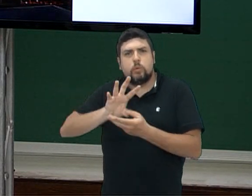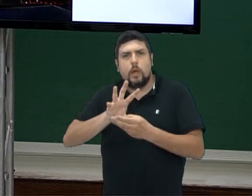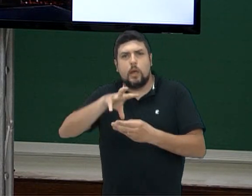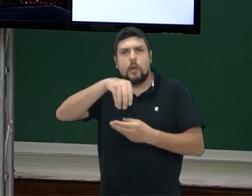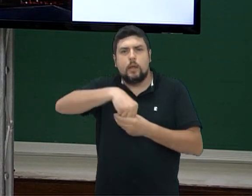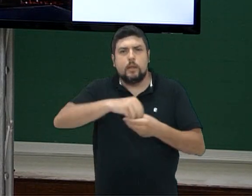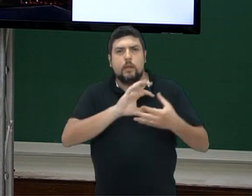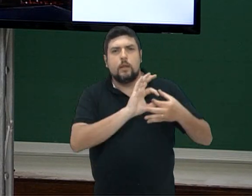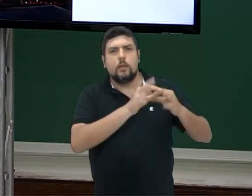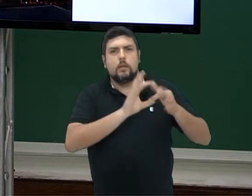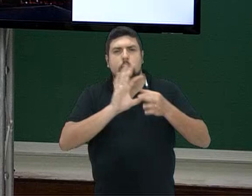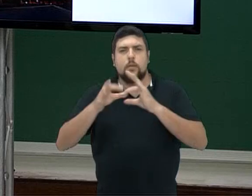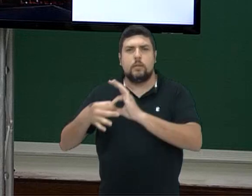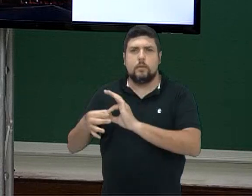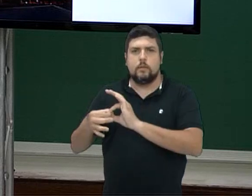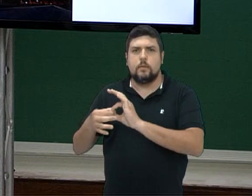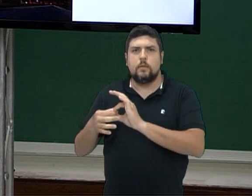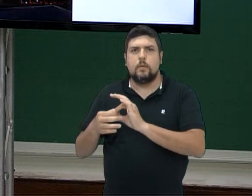está dentro